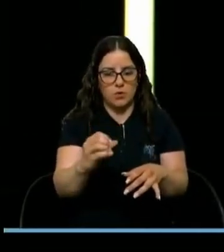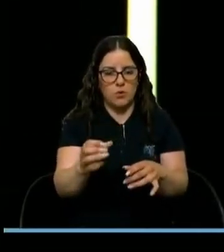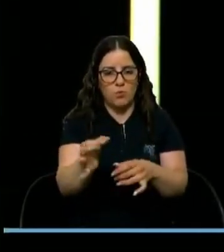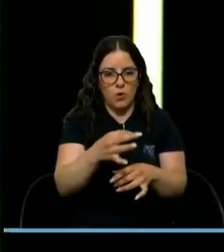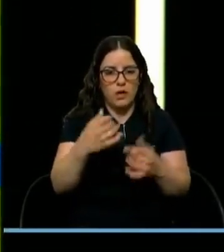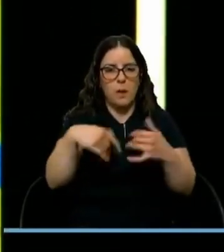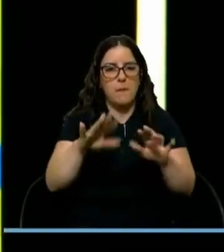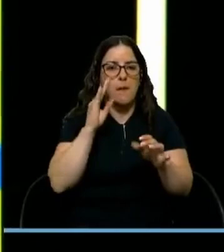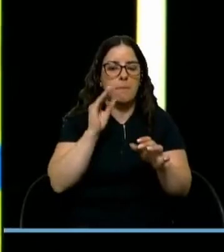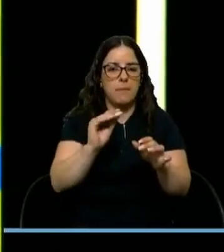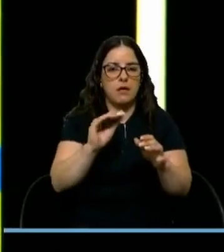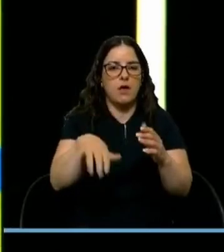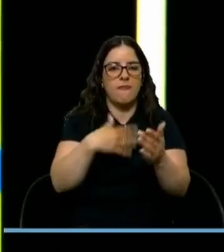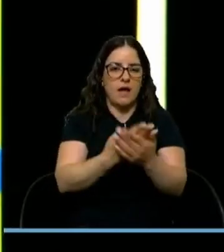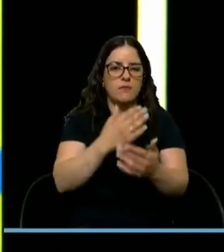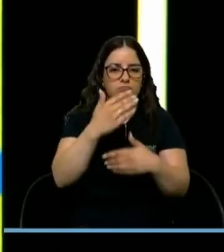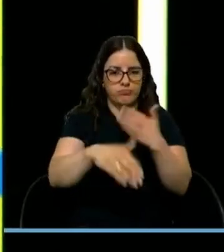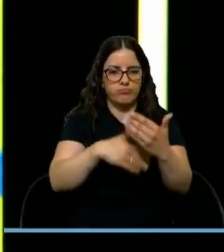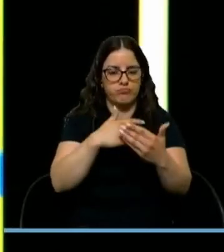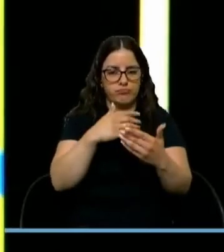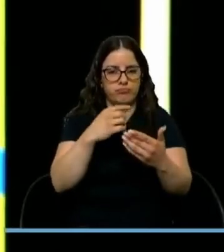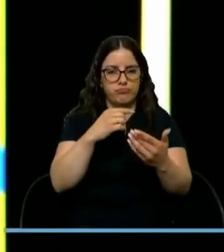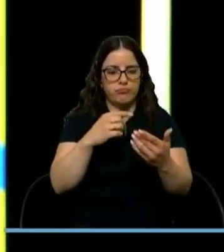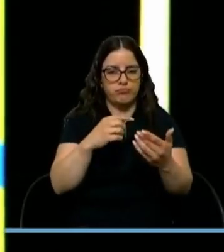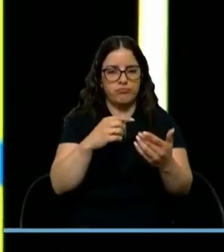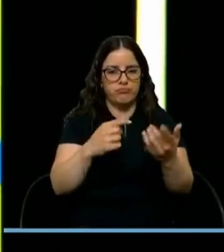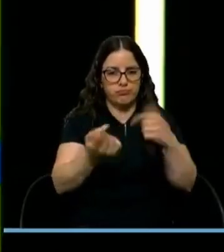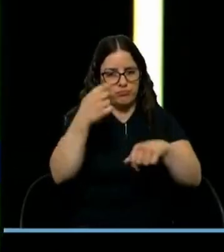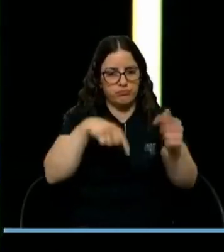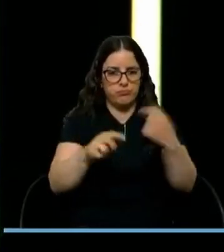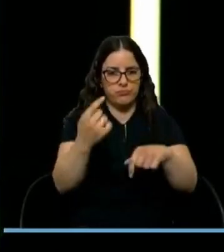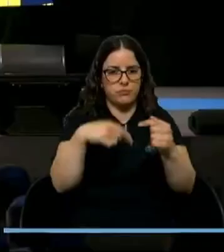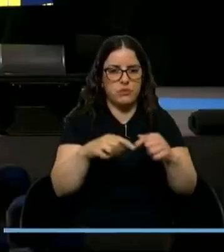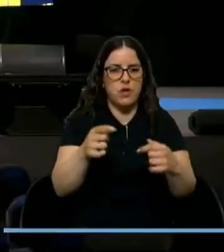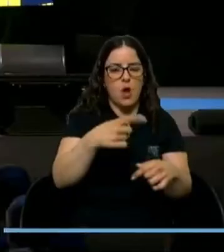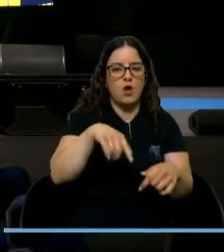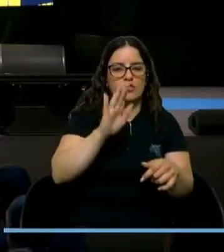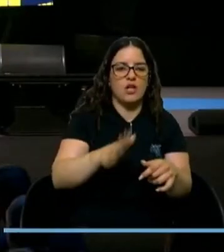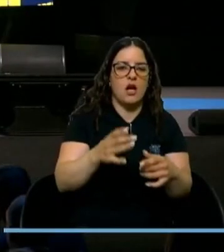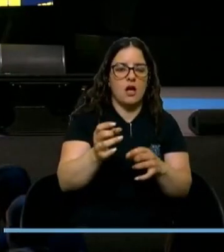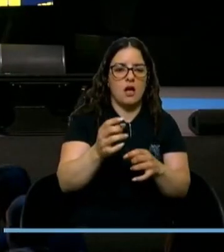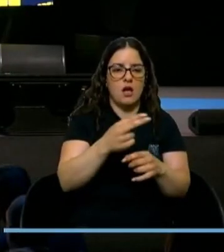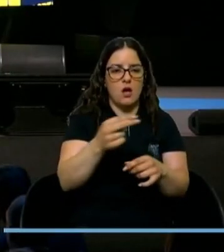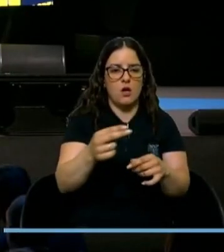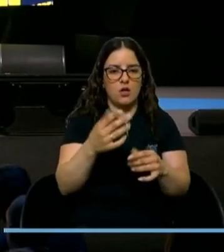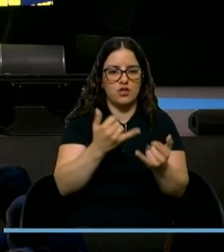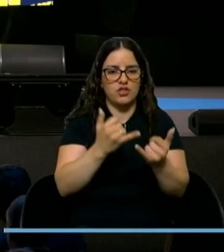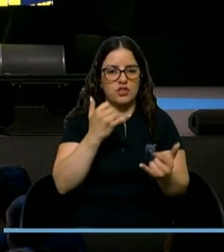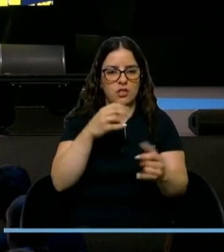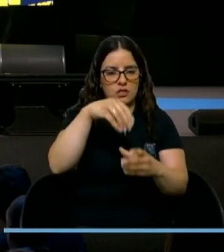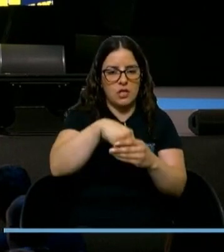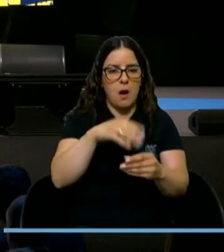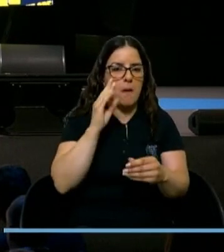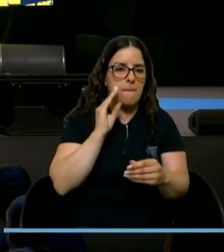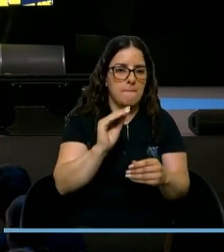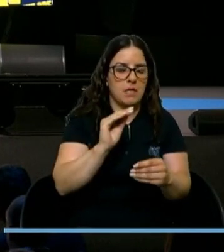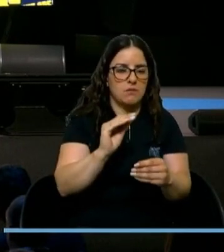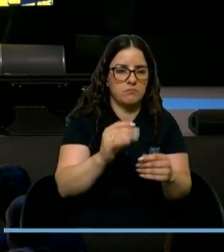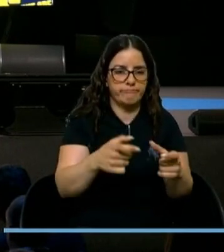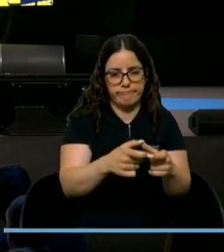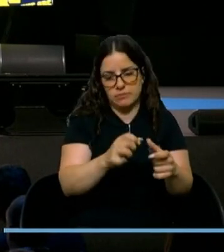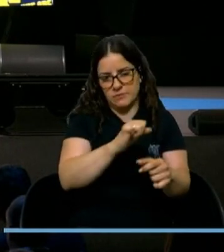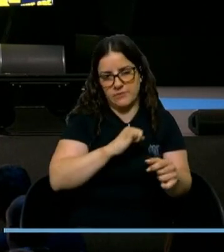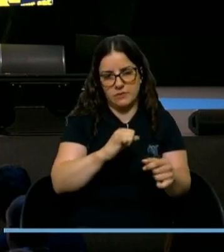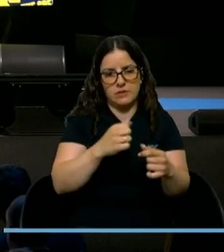bancos. Nós hoje já temos muitos euros digitais nas nossas contas bancárias, não é? A diferença é, em vez de estarem nas contas bancárias, estão neste tipo de